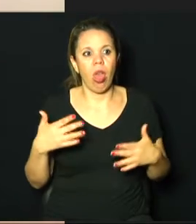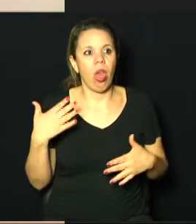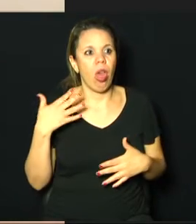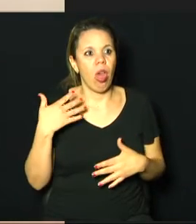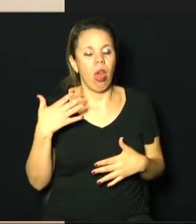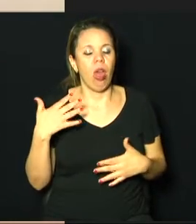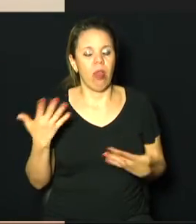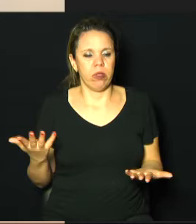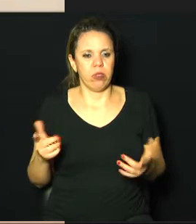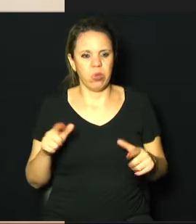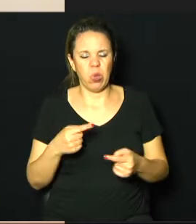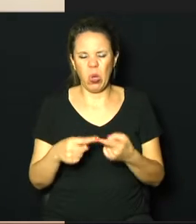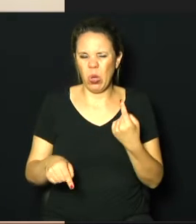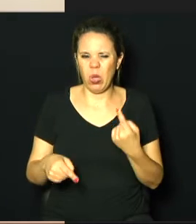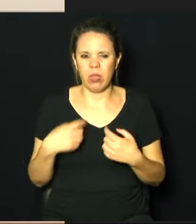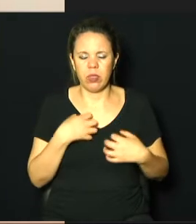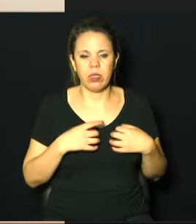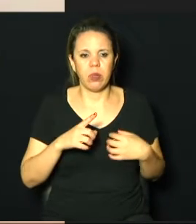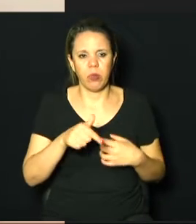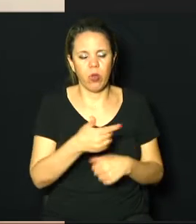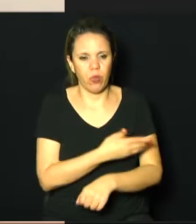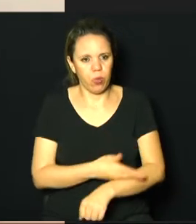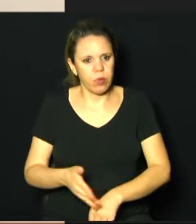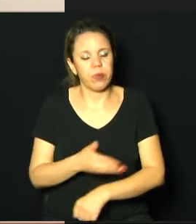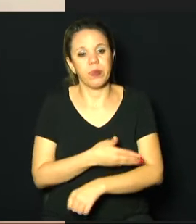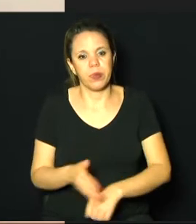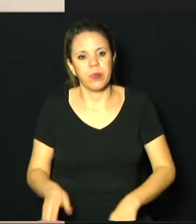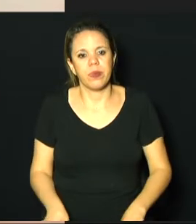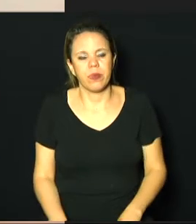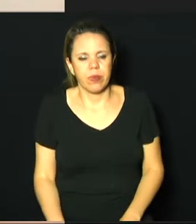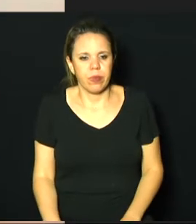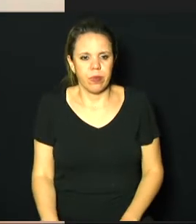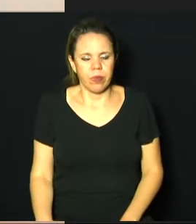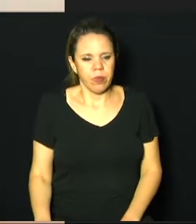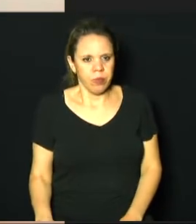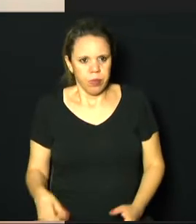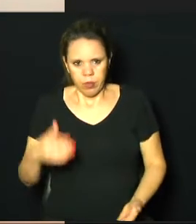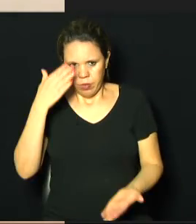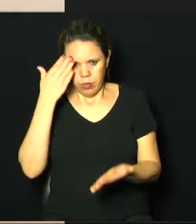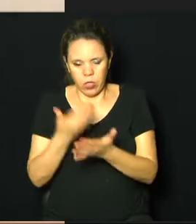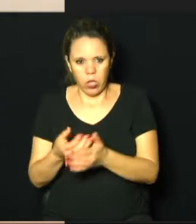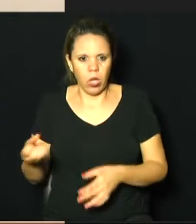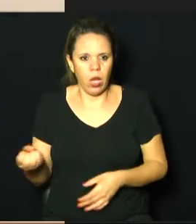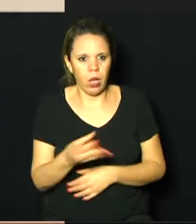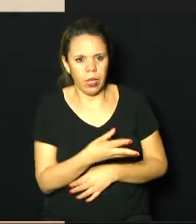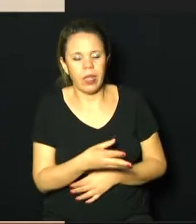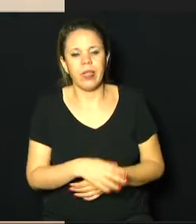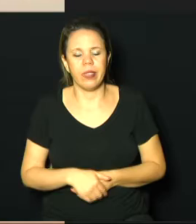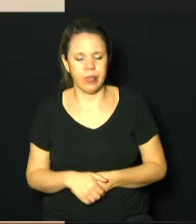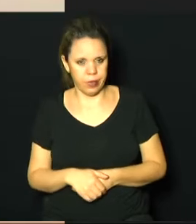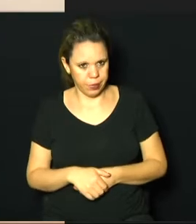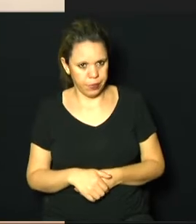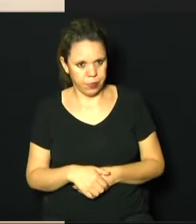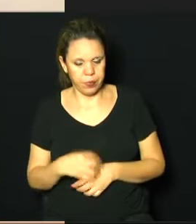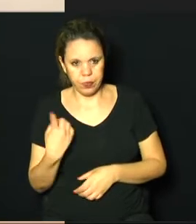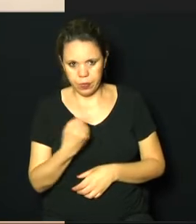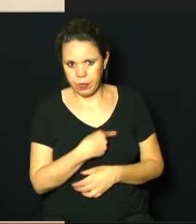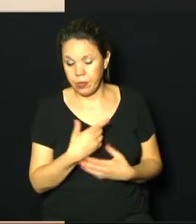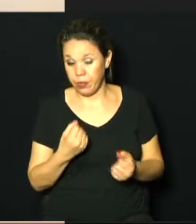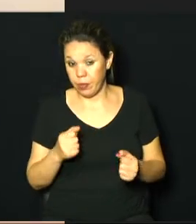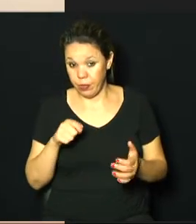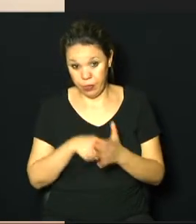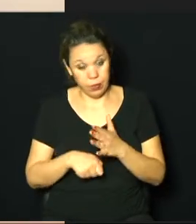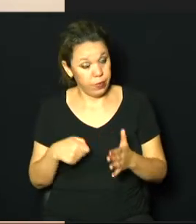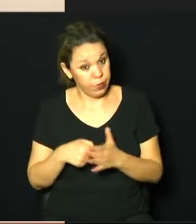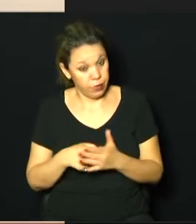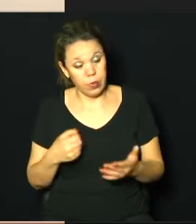bem, né, naquele ambiente, mas depois eu vou acostumando. Então, eu acredito que esse novo, né, que nós vamos enfrentar vai